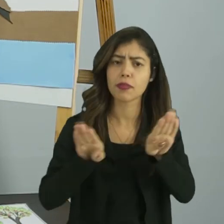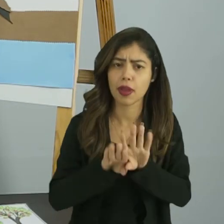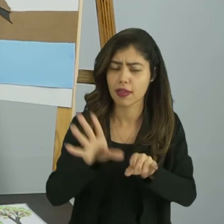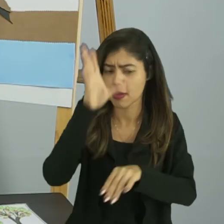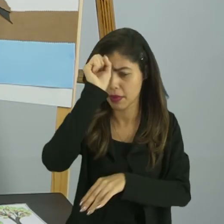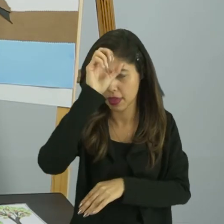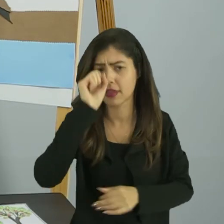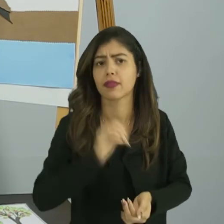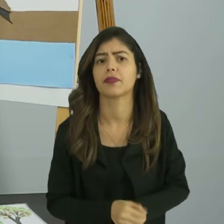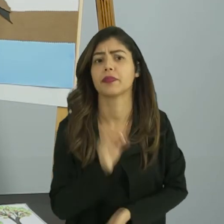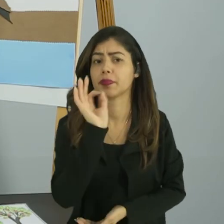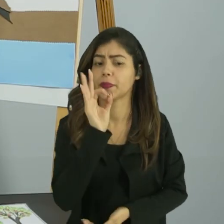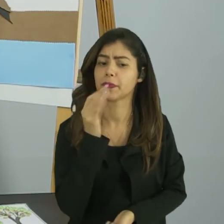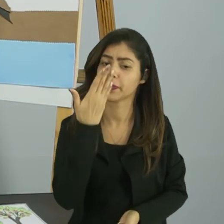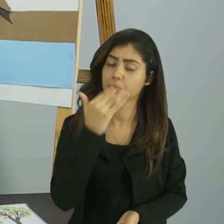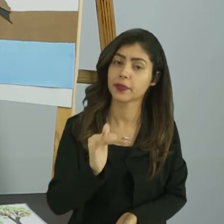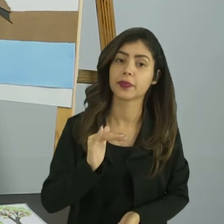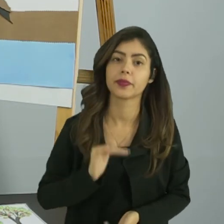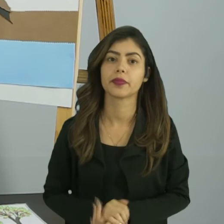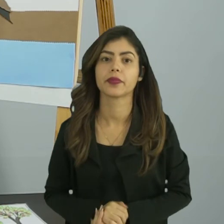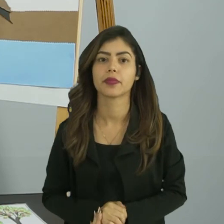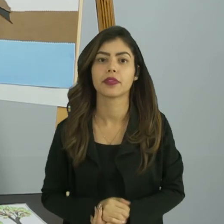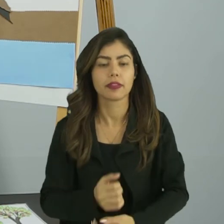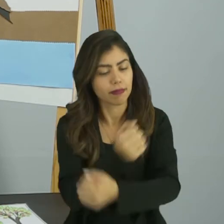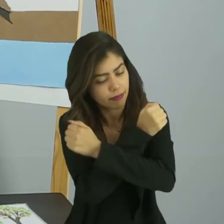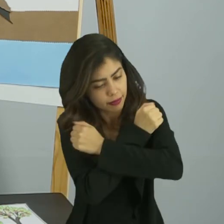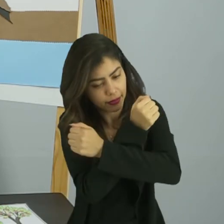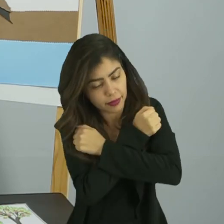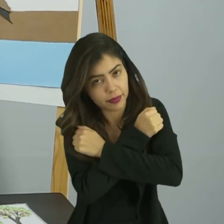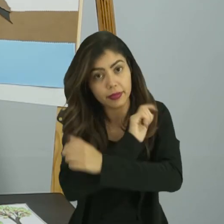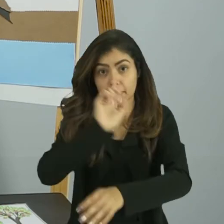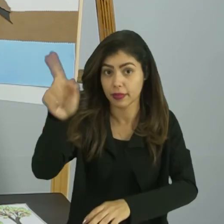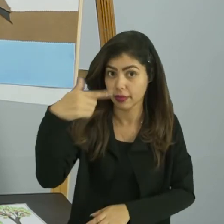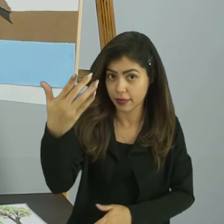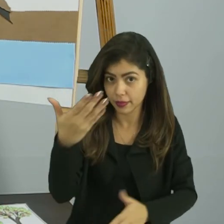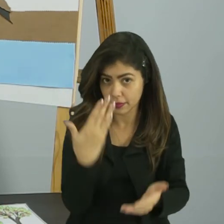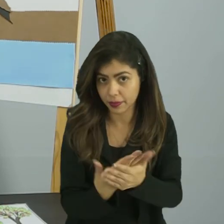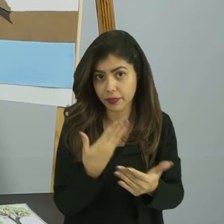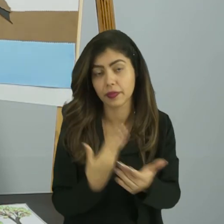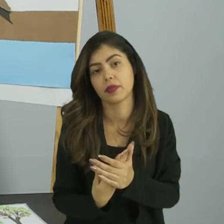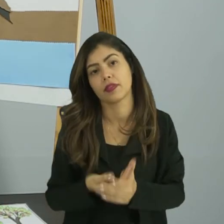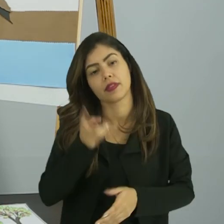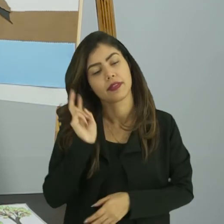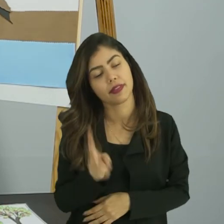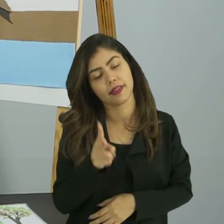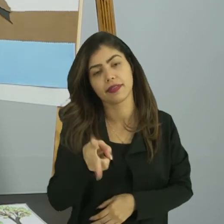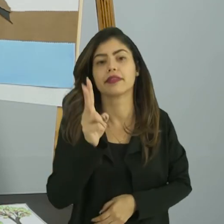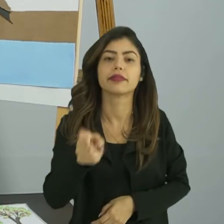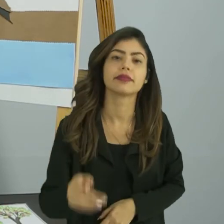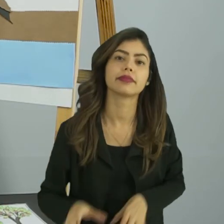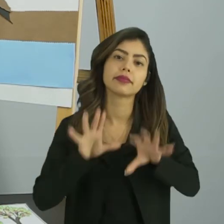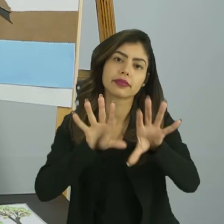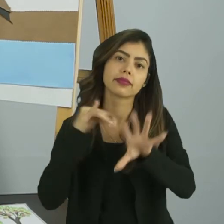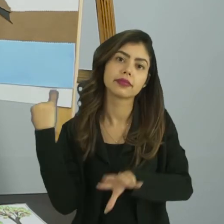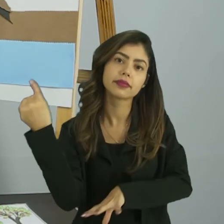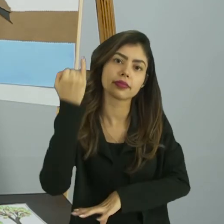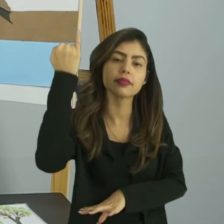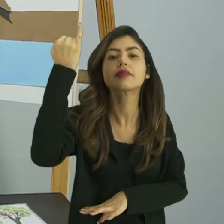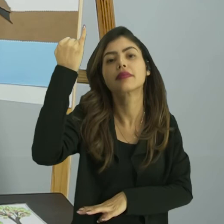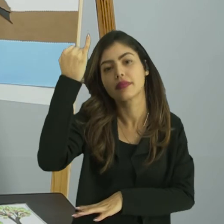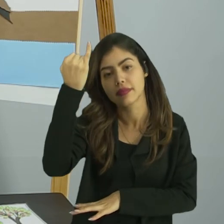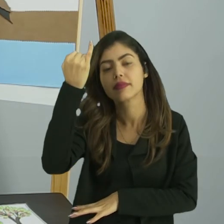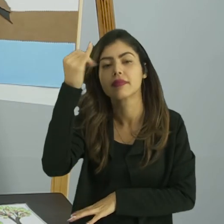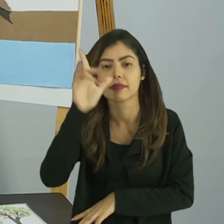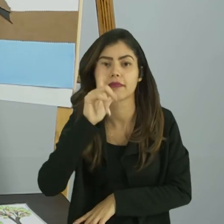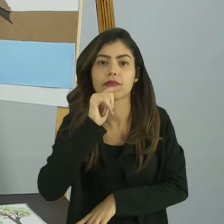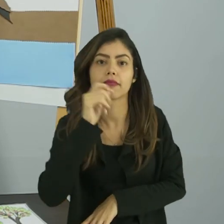aprendendo, certo, crianças? Um grande abraço e na próxima aula nós daremos continuidade à importância da